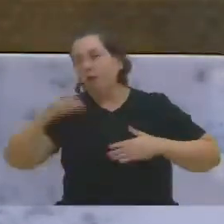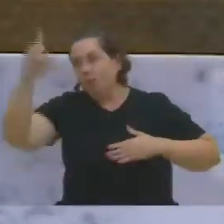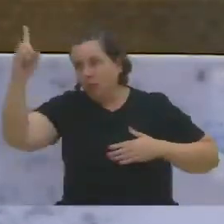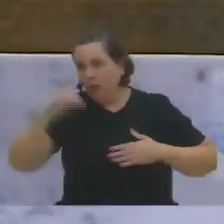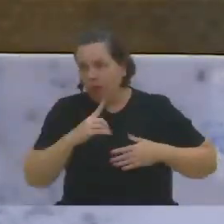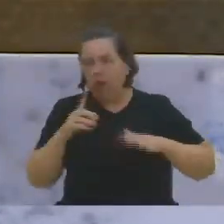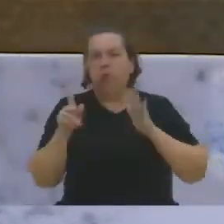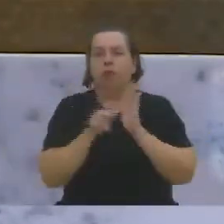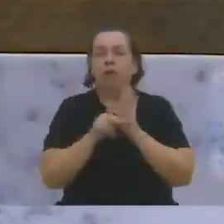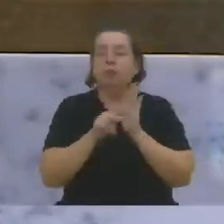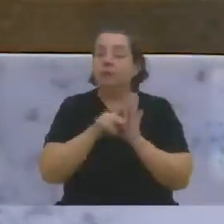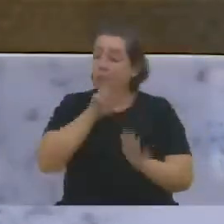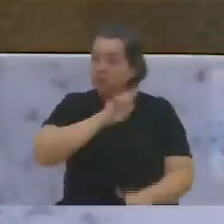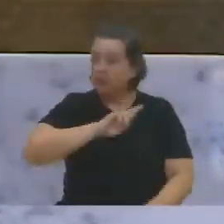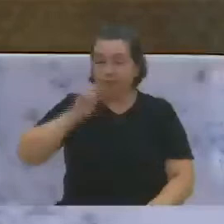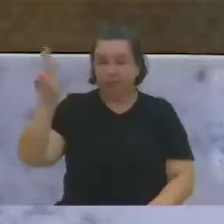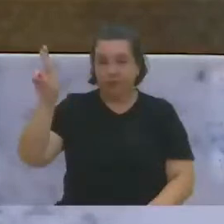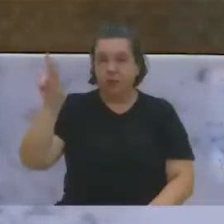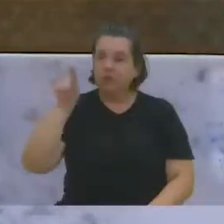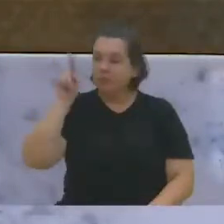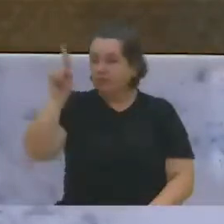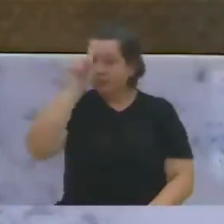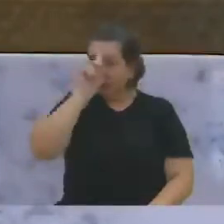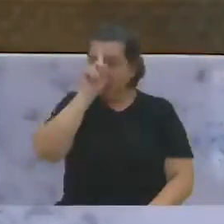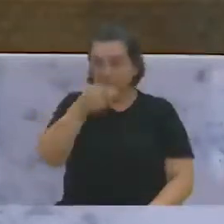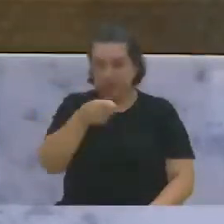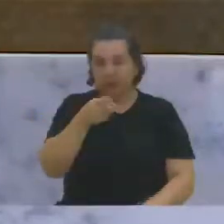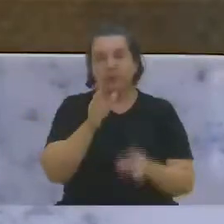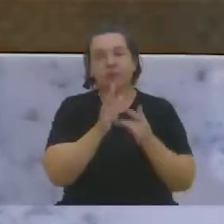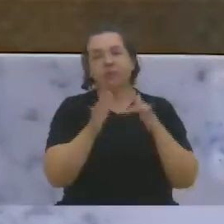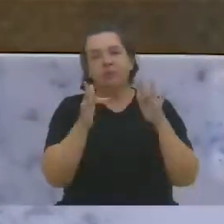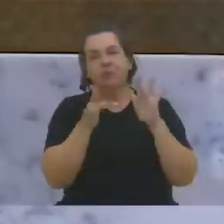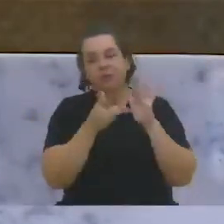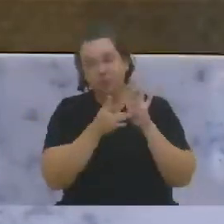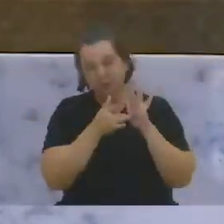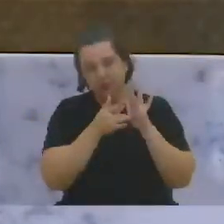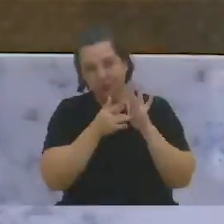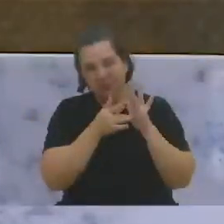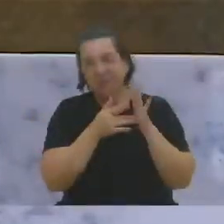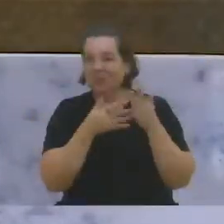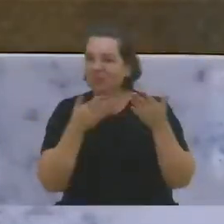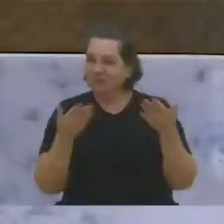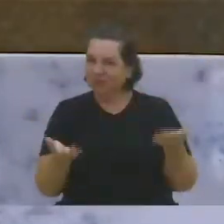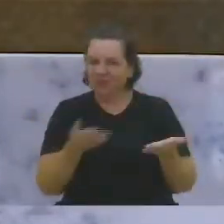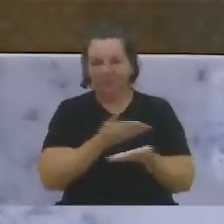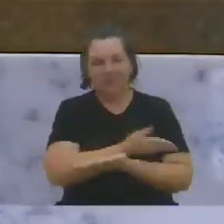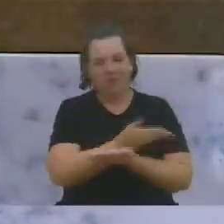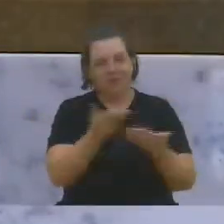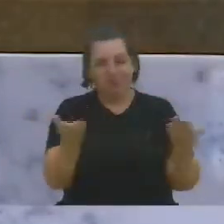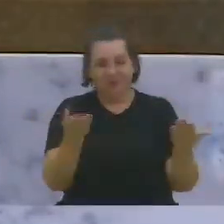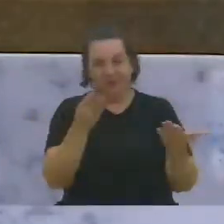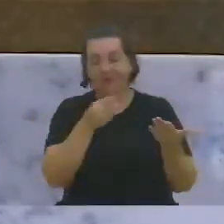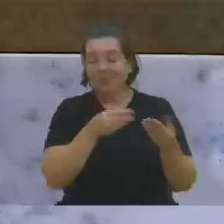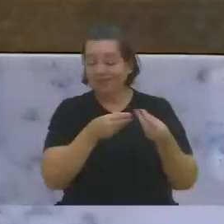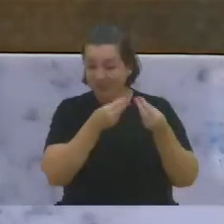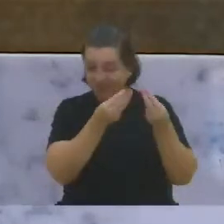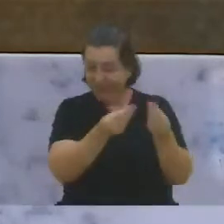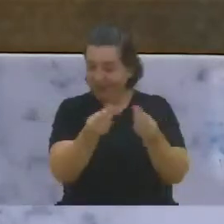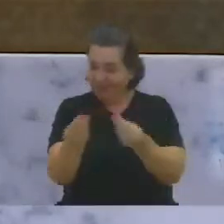Senhor. E Ele enviará Jesus, o Cristo, que vos foi